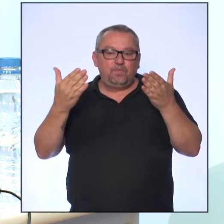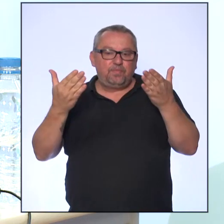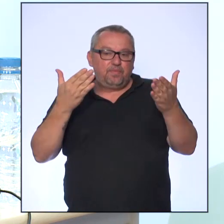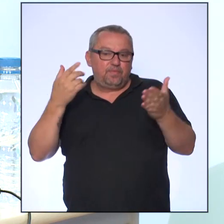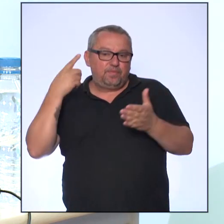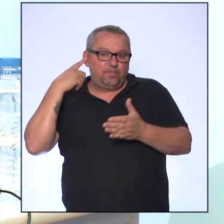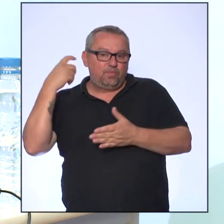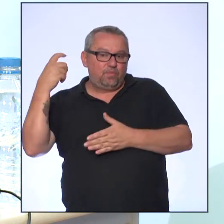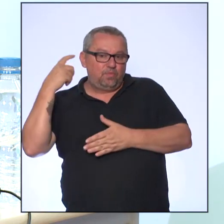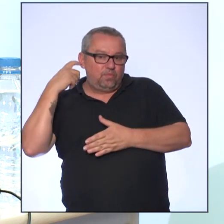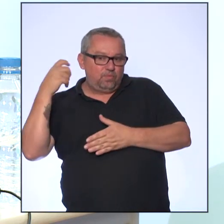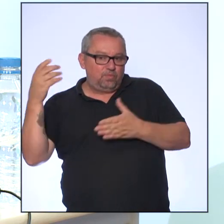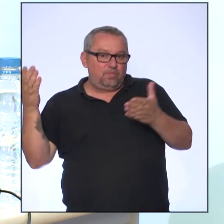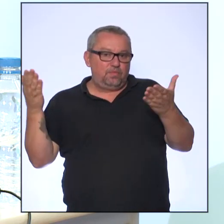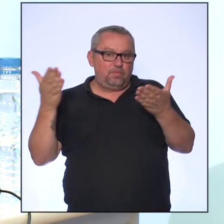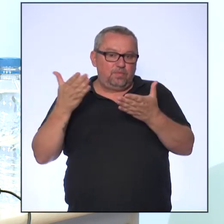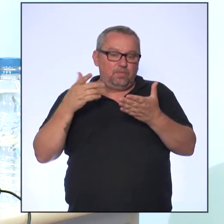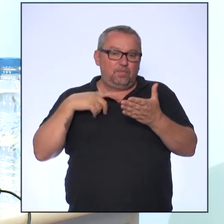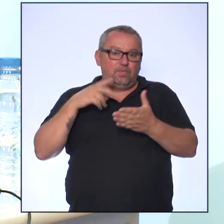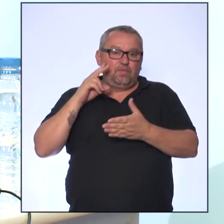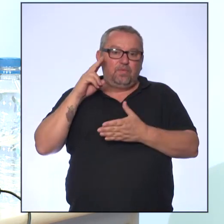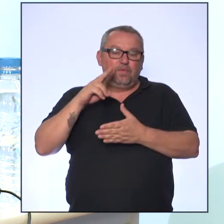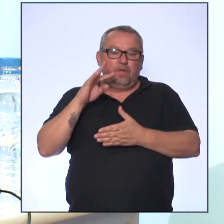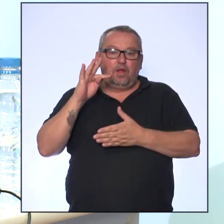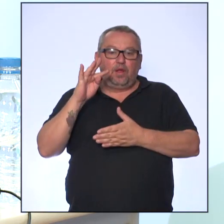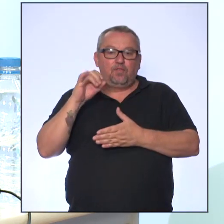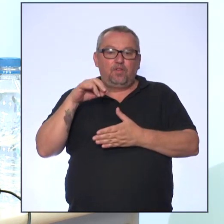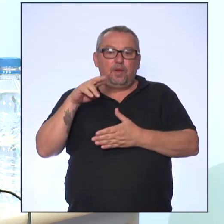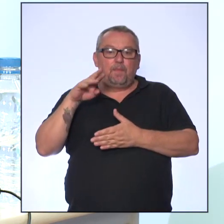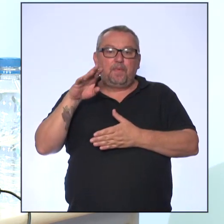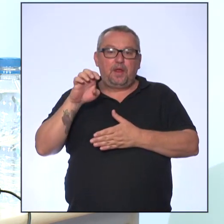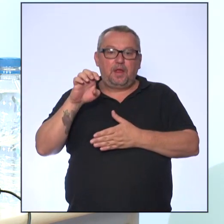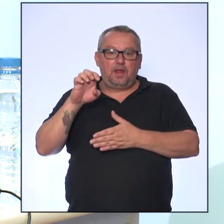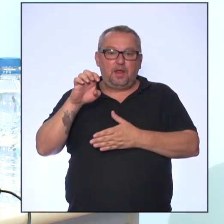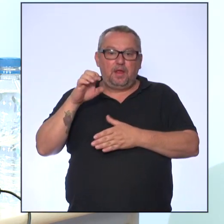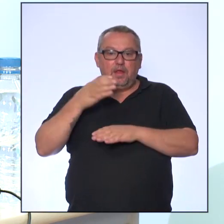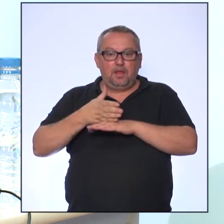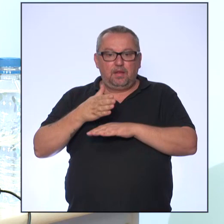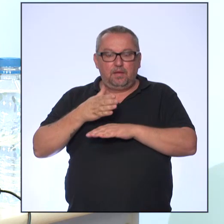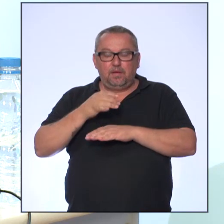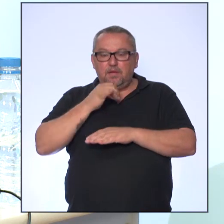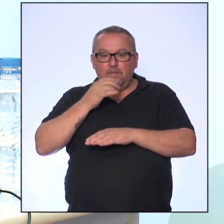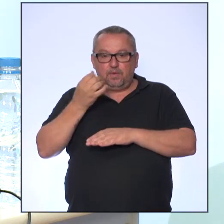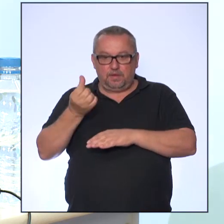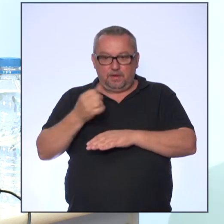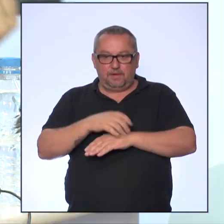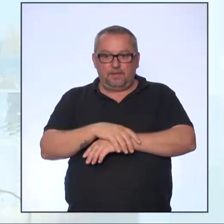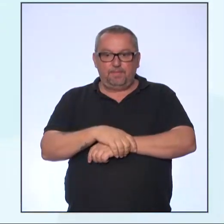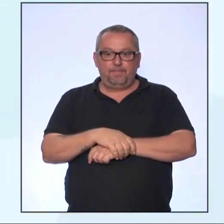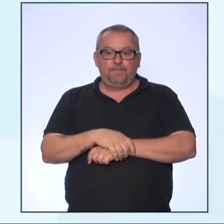tá? Agora nós vamos dar um exemplo de timbre. Exemplo 6, por favor.